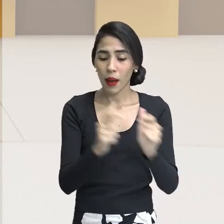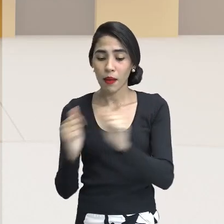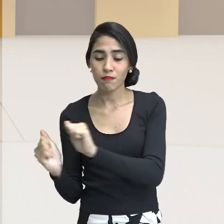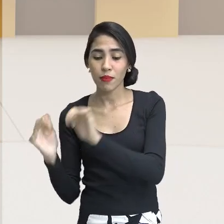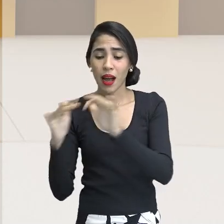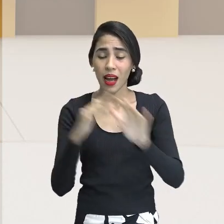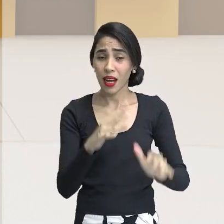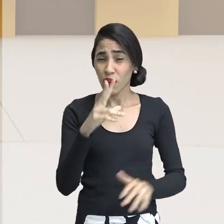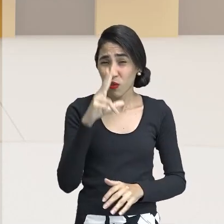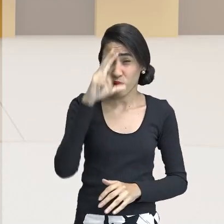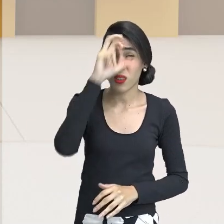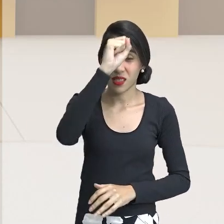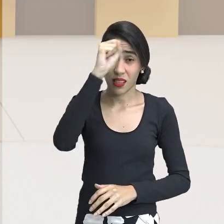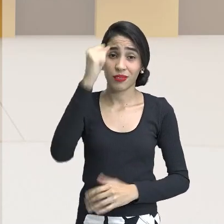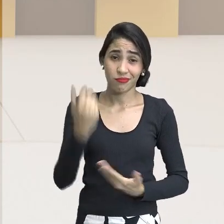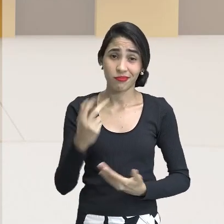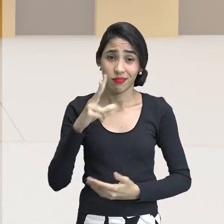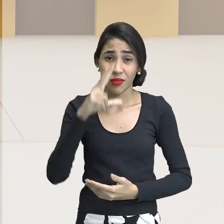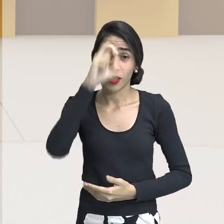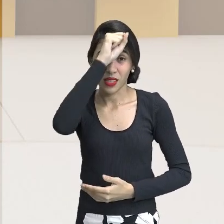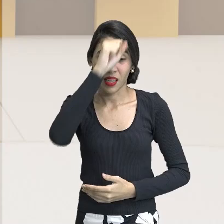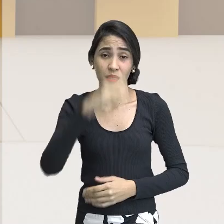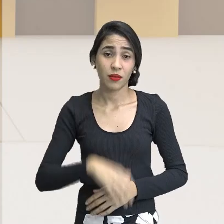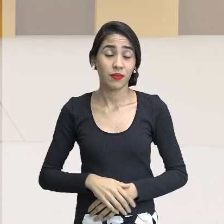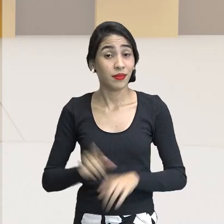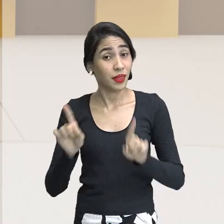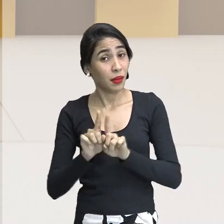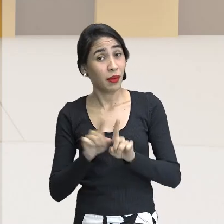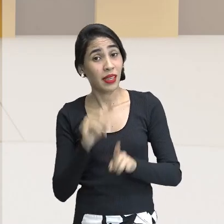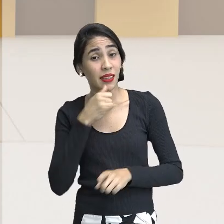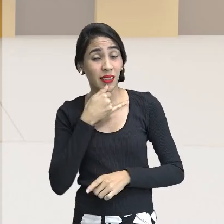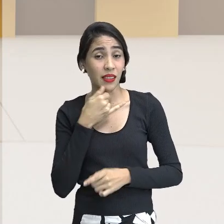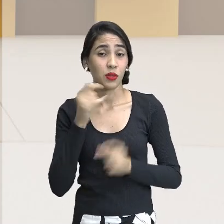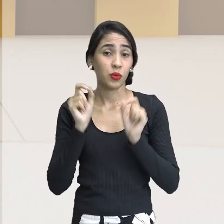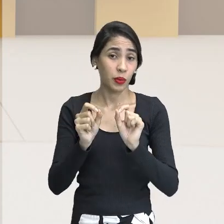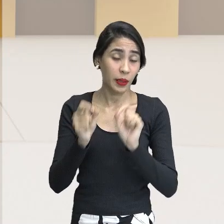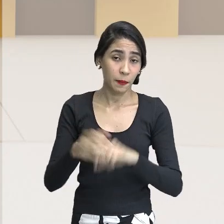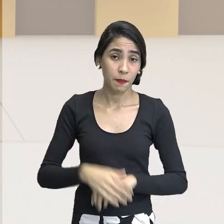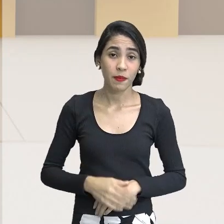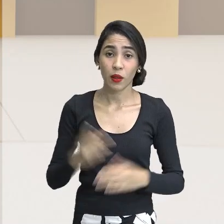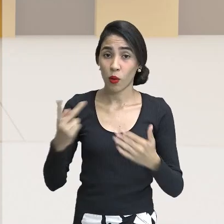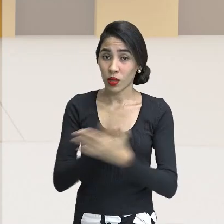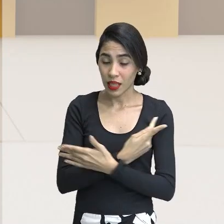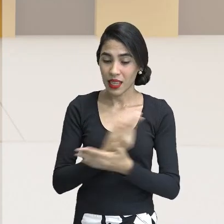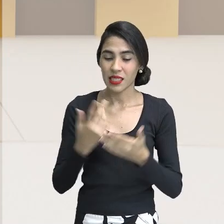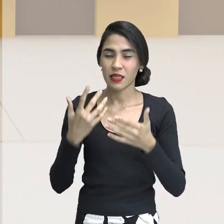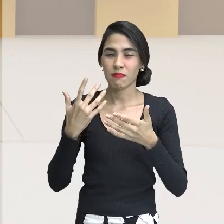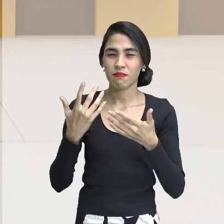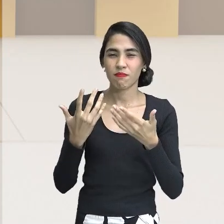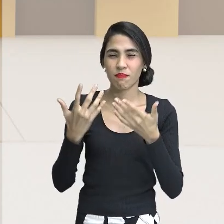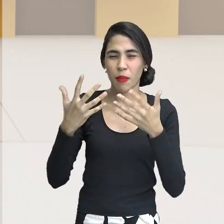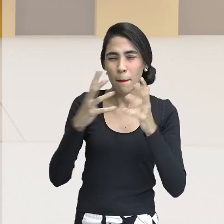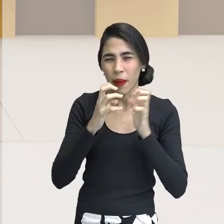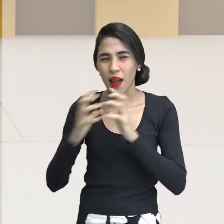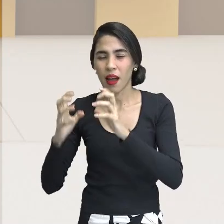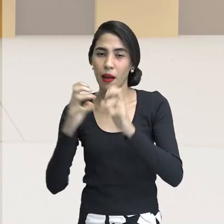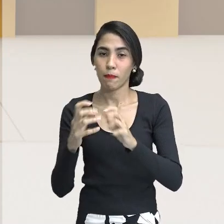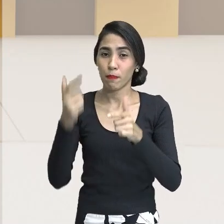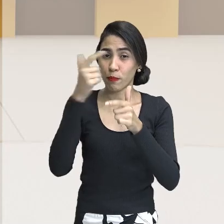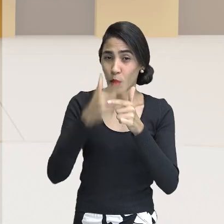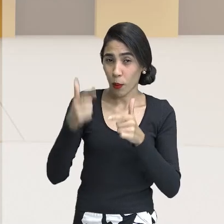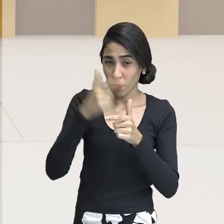forma forçada, né? Isso, forçado. E também, infelizmente, acaba ocasionando aí esses conflitos territoriais e a perda aí